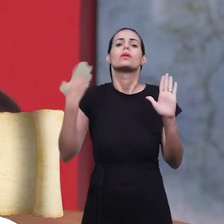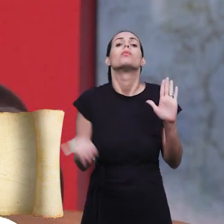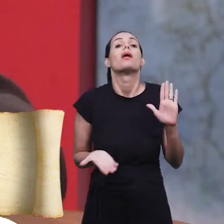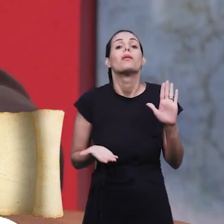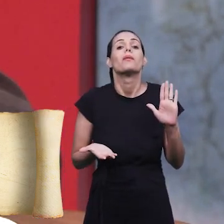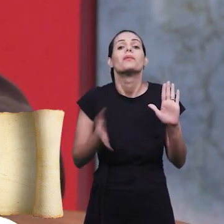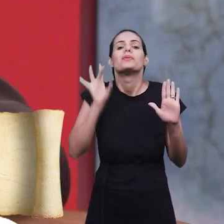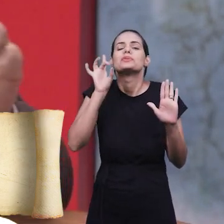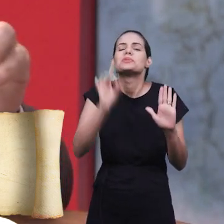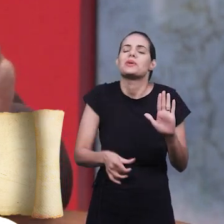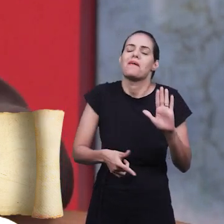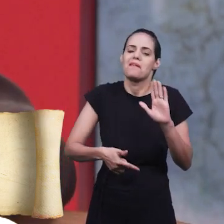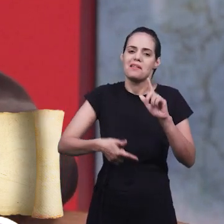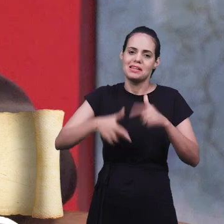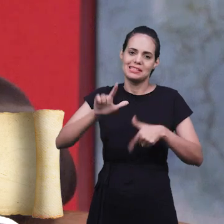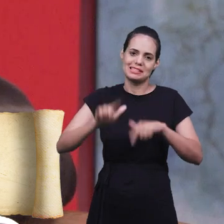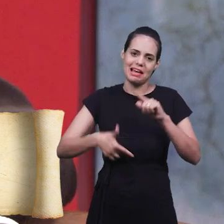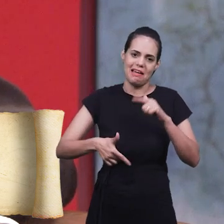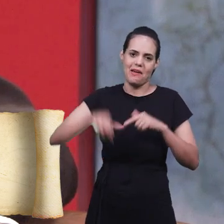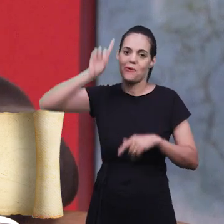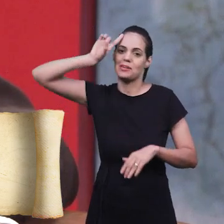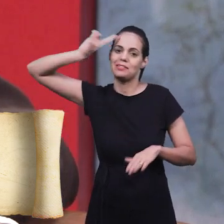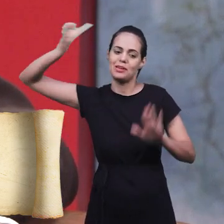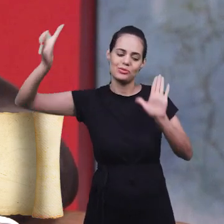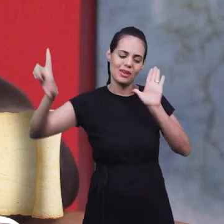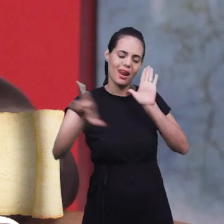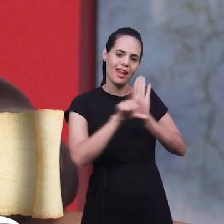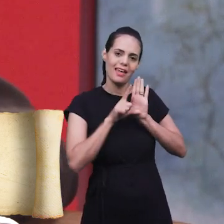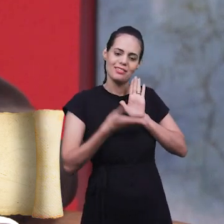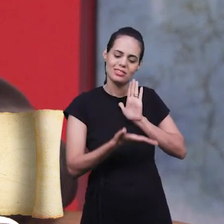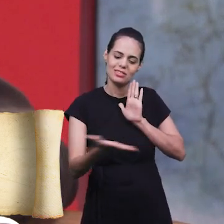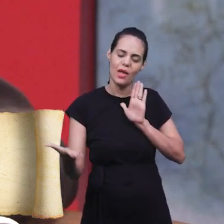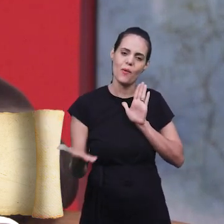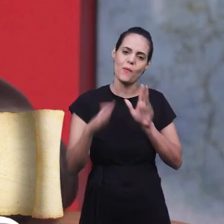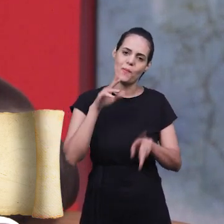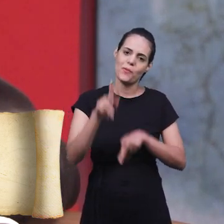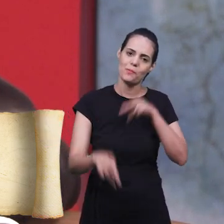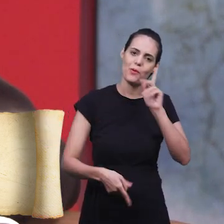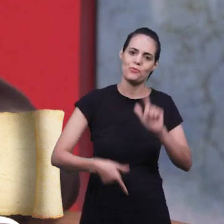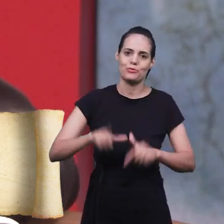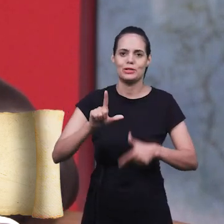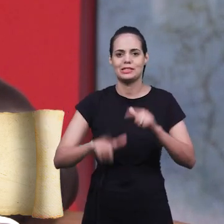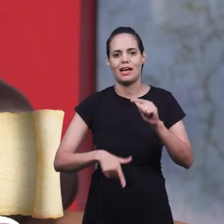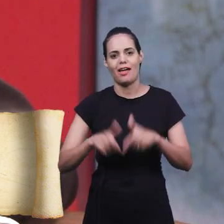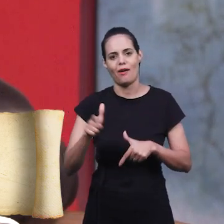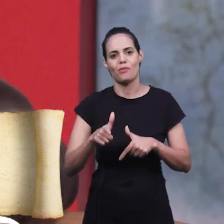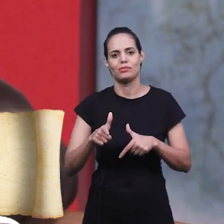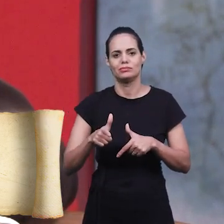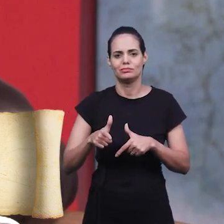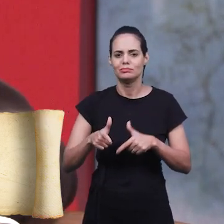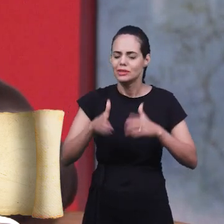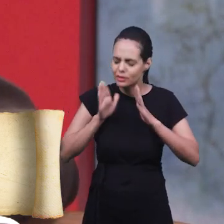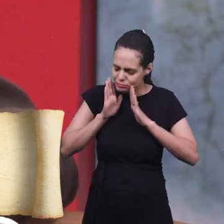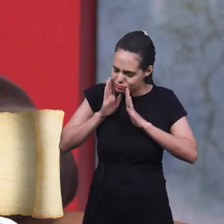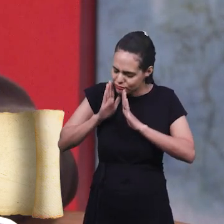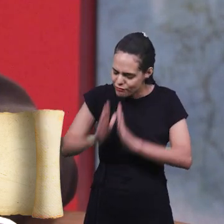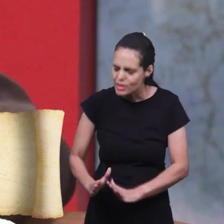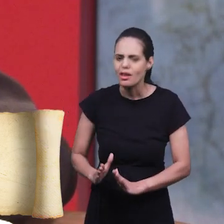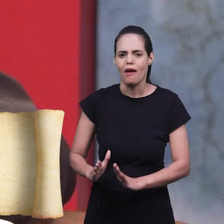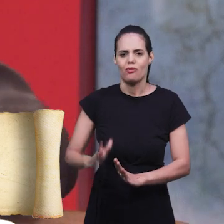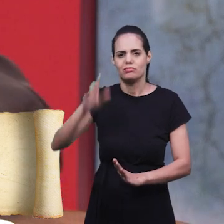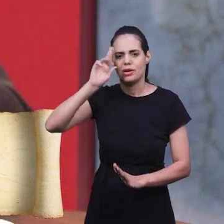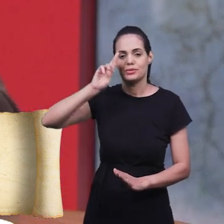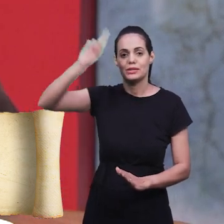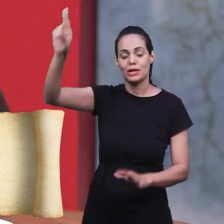agradável a Deus? Só Israel tinha. Foi a lei que Deus deu a Israel, para que eles caminhassem na presença do